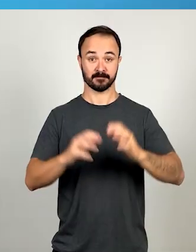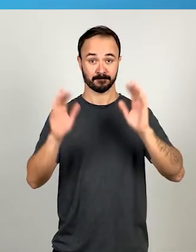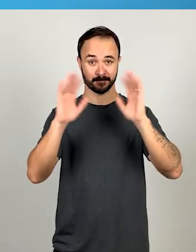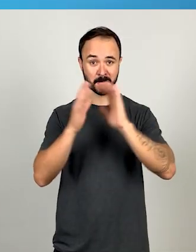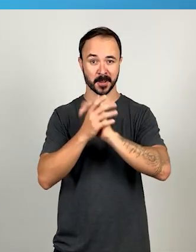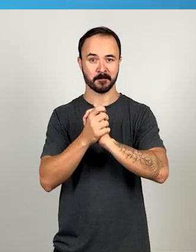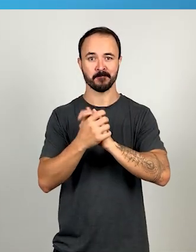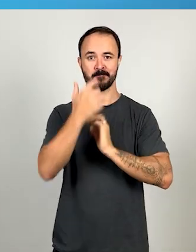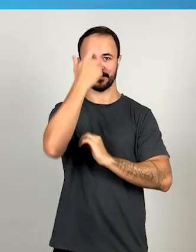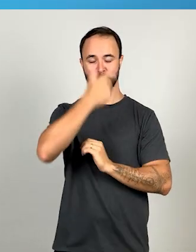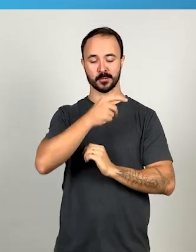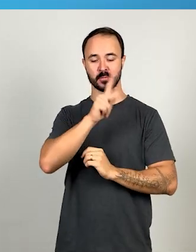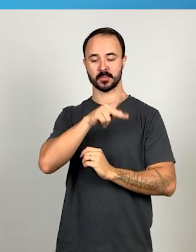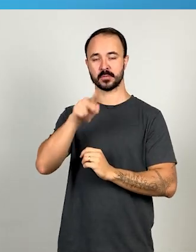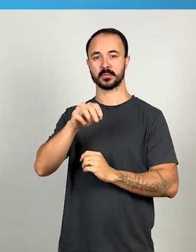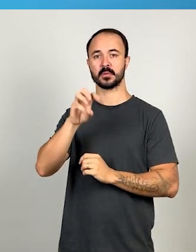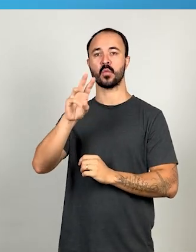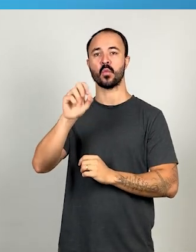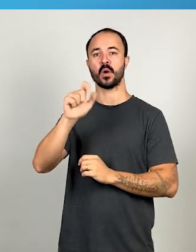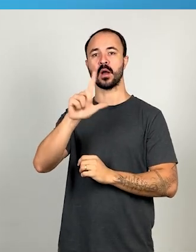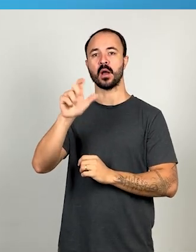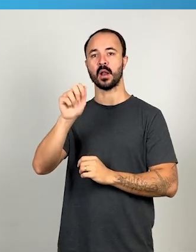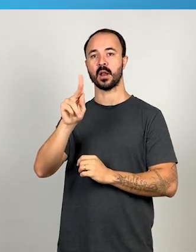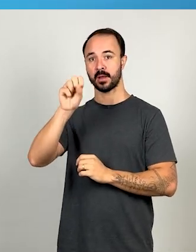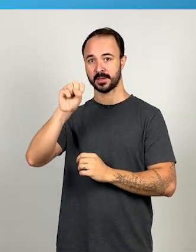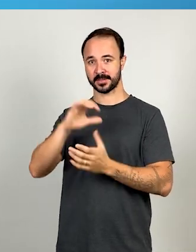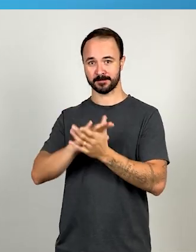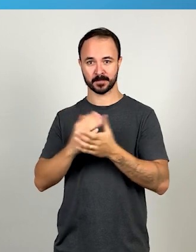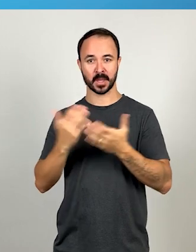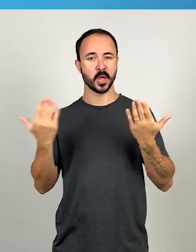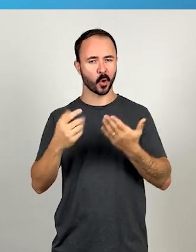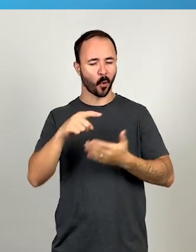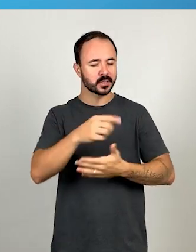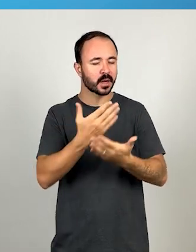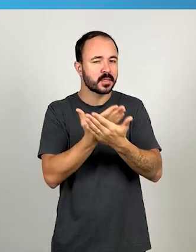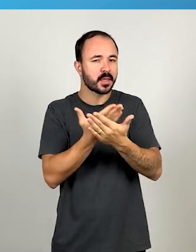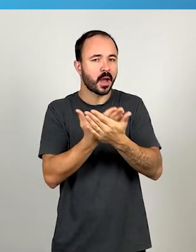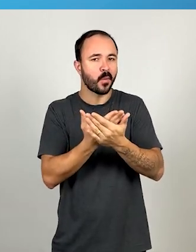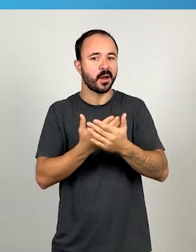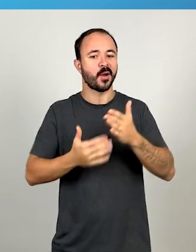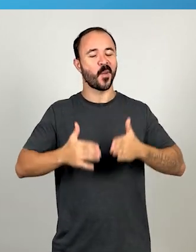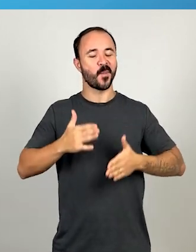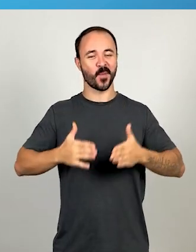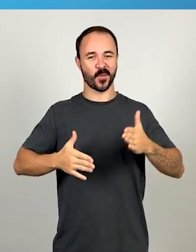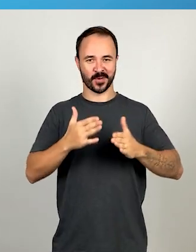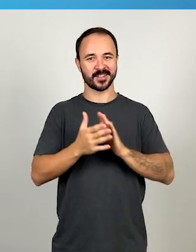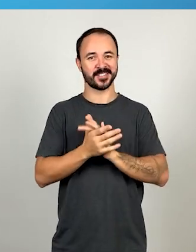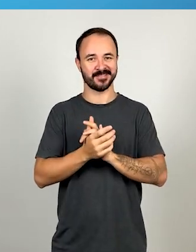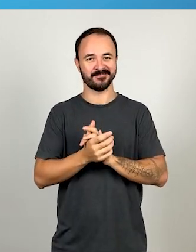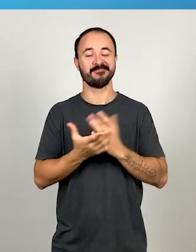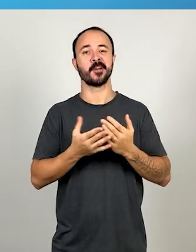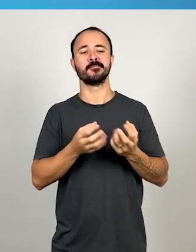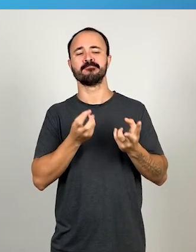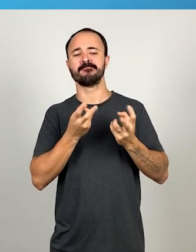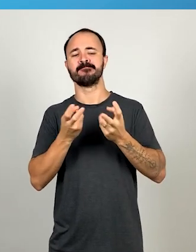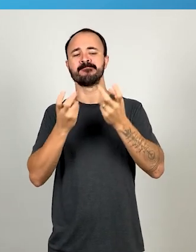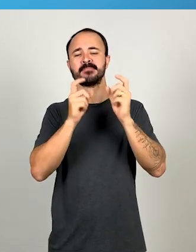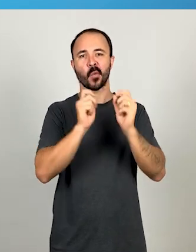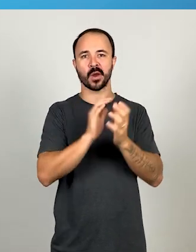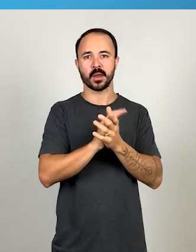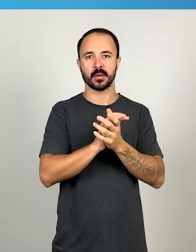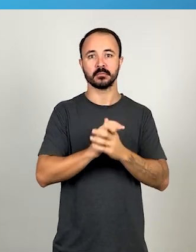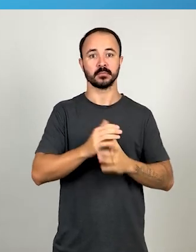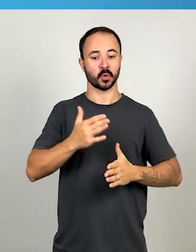Olá, sou o professor Alex Costa. Na sala de robótica de hoje, vamos abordar um robô base que tem como objetivo identificar uma cor